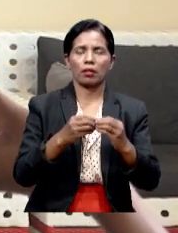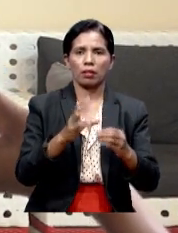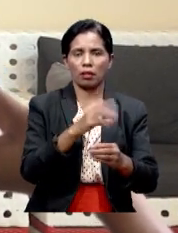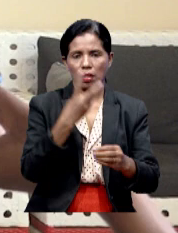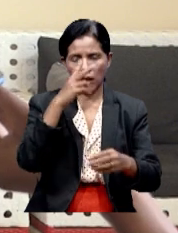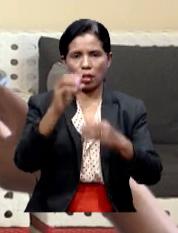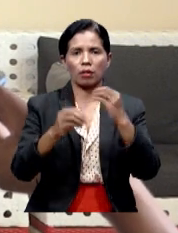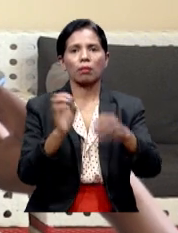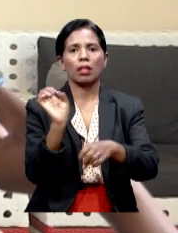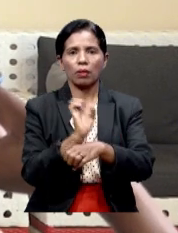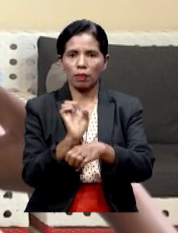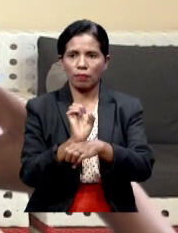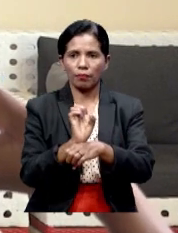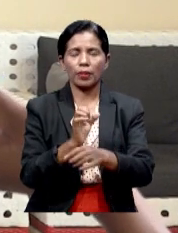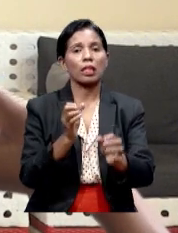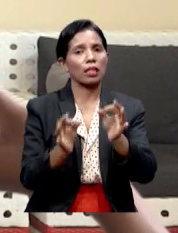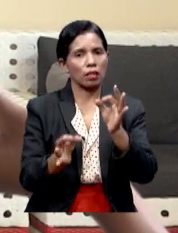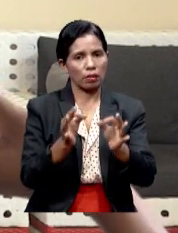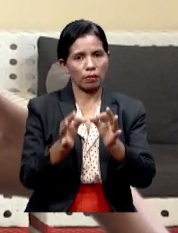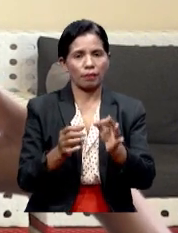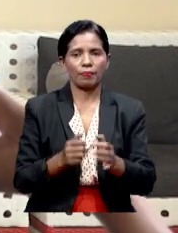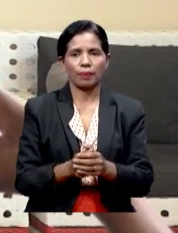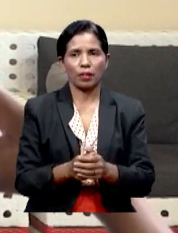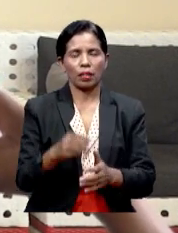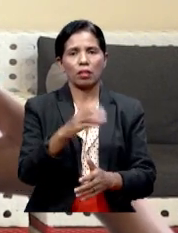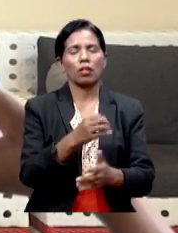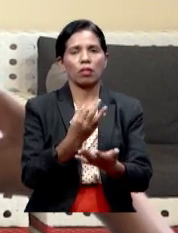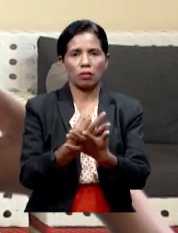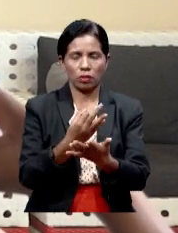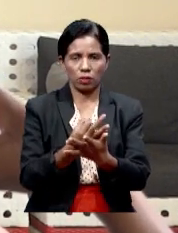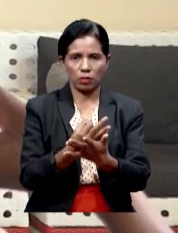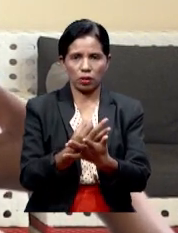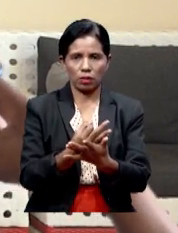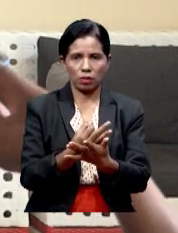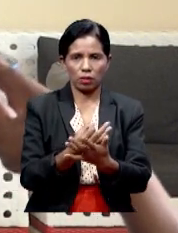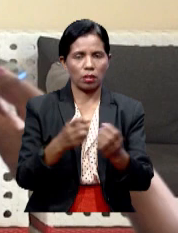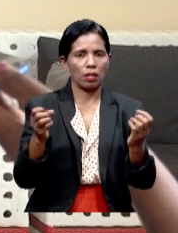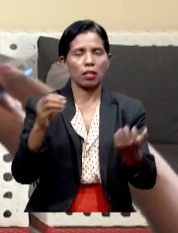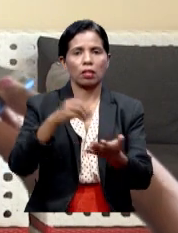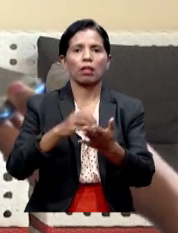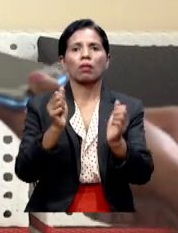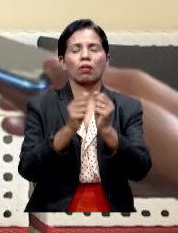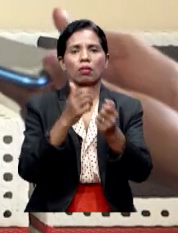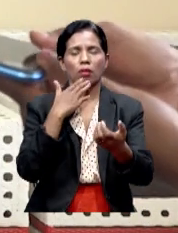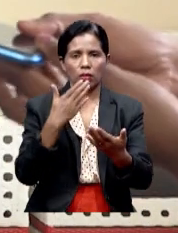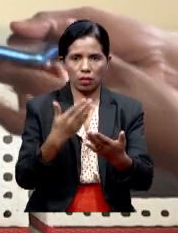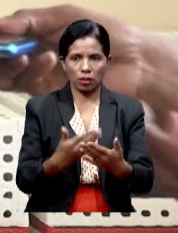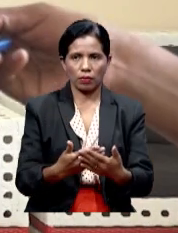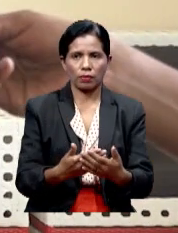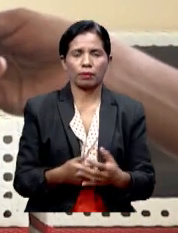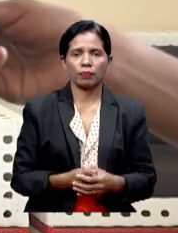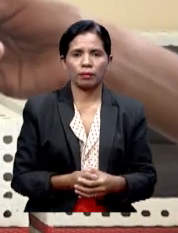diversificação da economia, quando o sistema financeiro né, bem, lá funciona hoje dia, com certeza